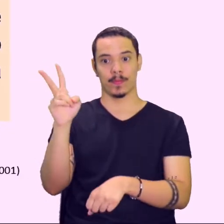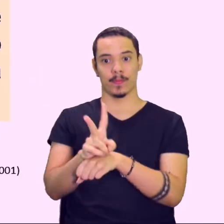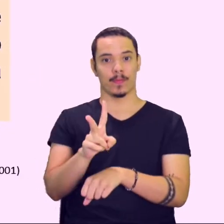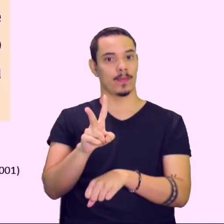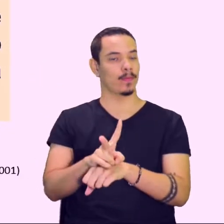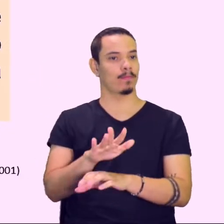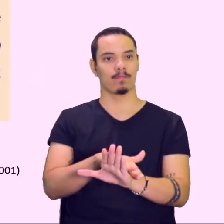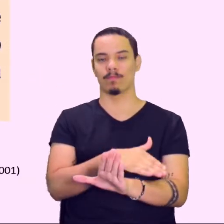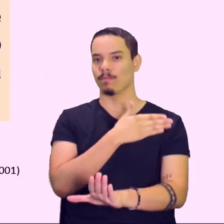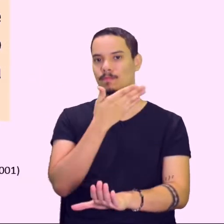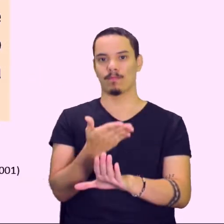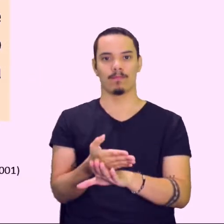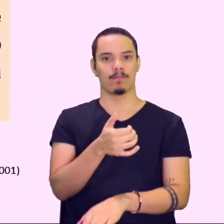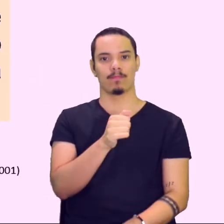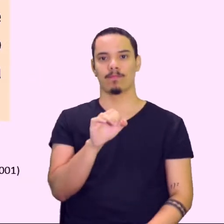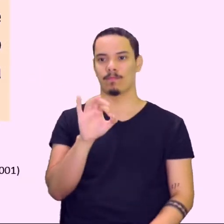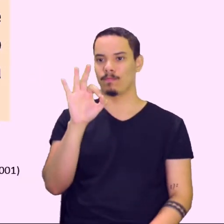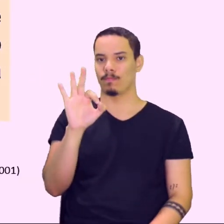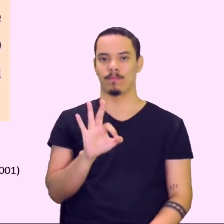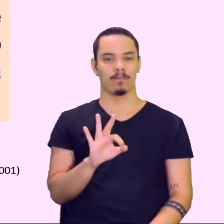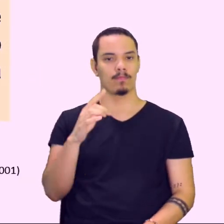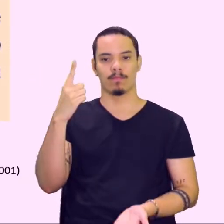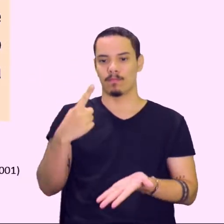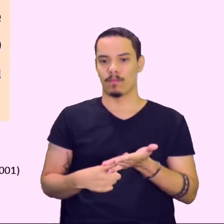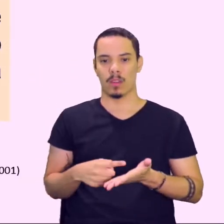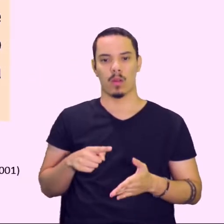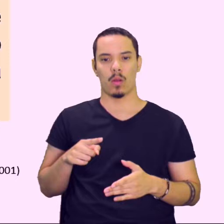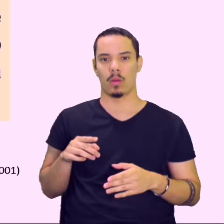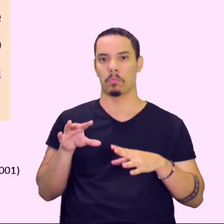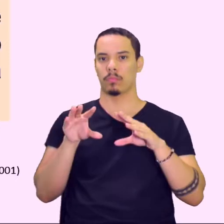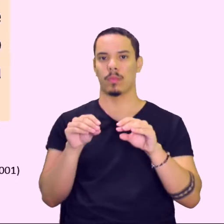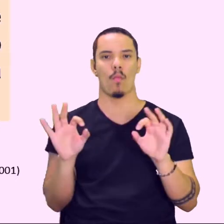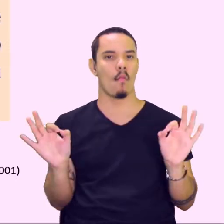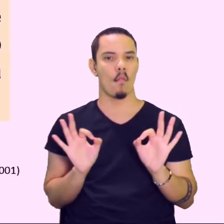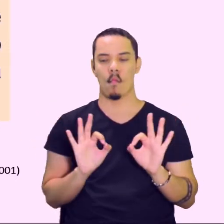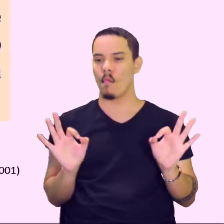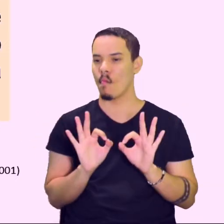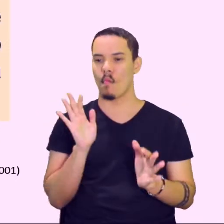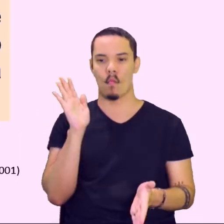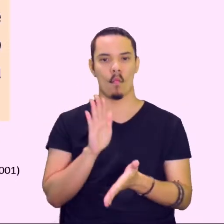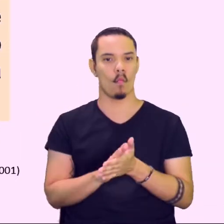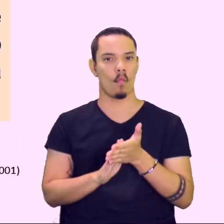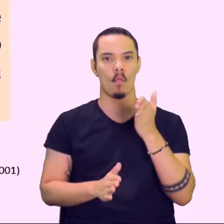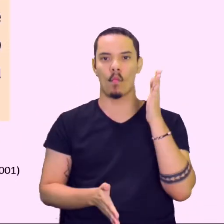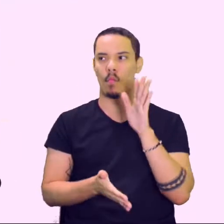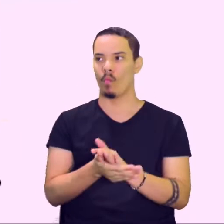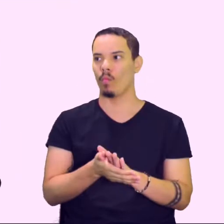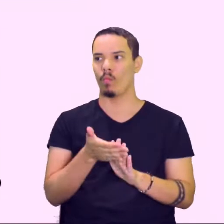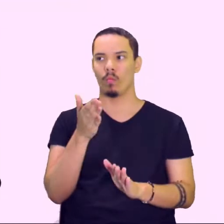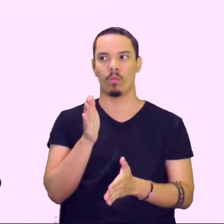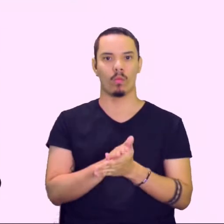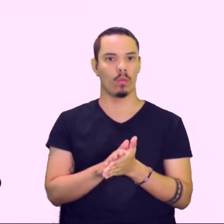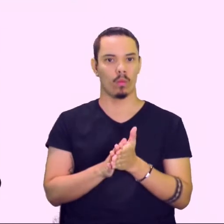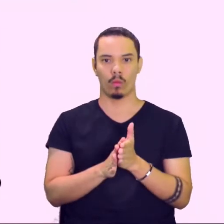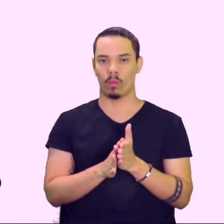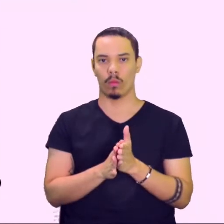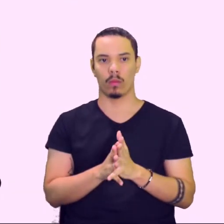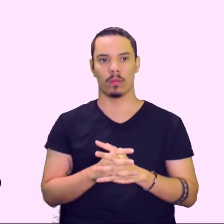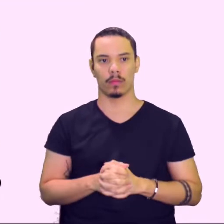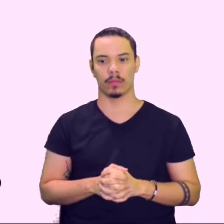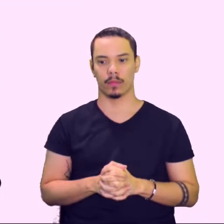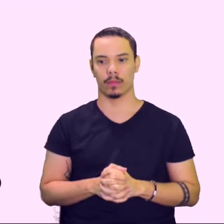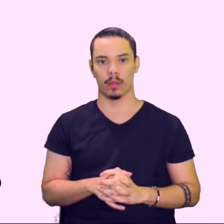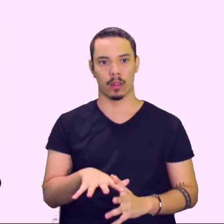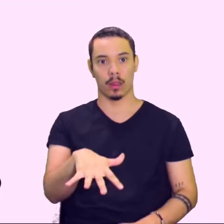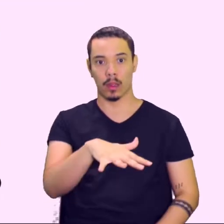integral, sem qualquer acordo, Não, é sem isso. qualquer negociação. Perfeito, garoto. Vamos lá. lá. Continuando. Área